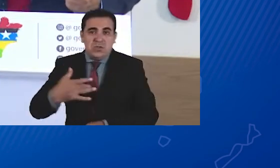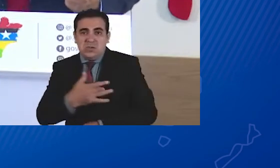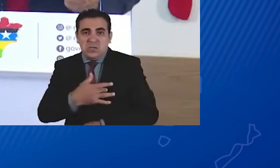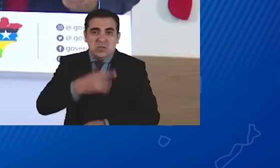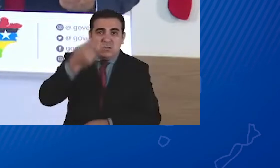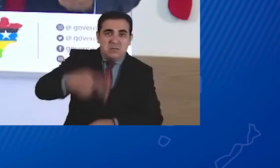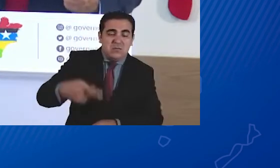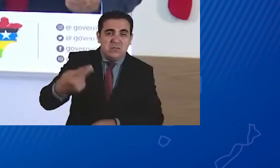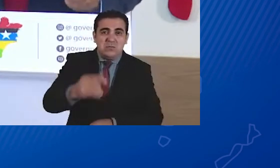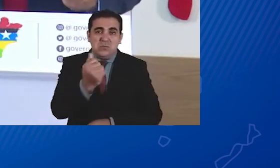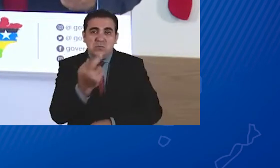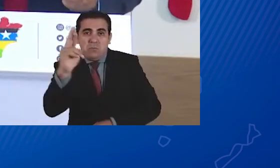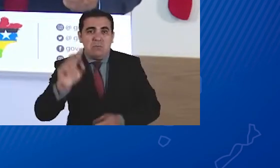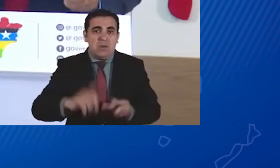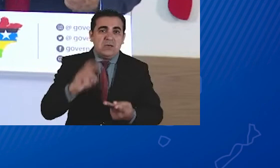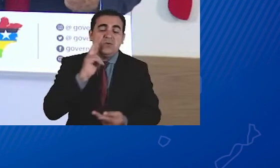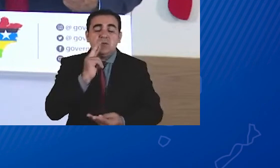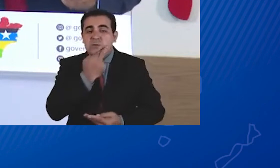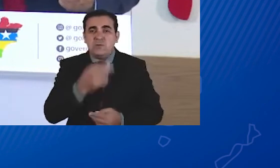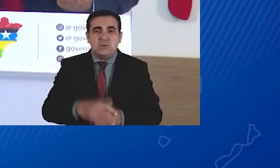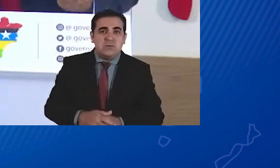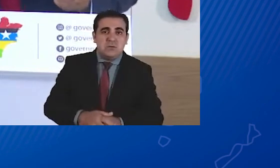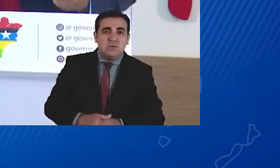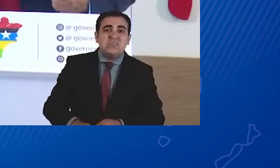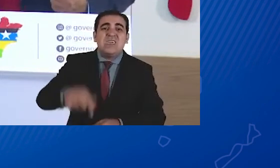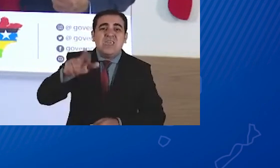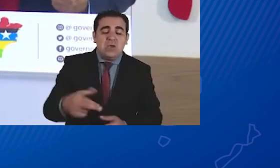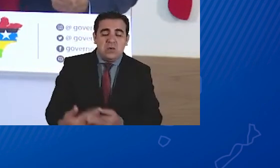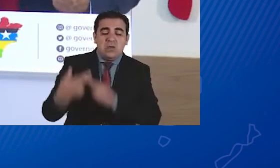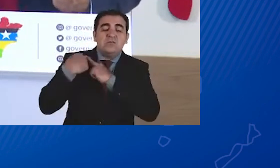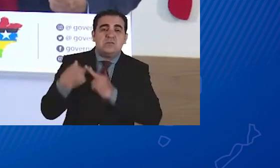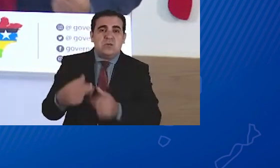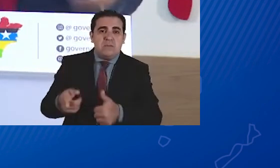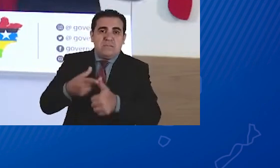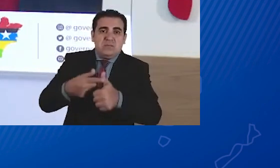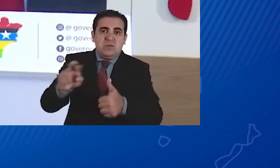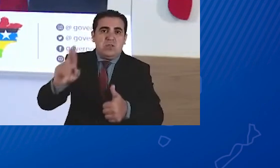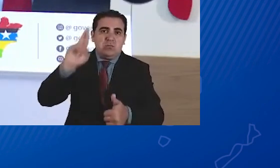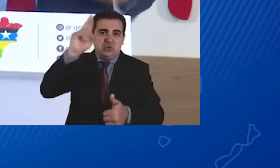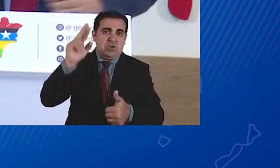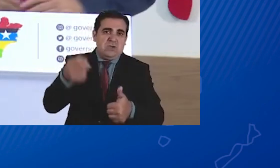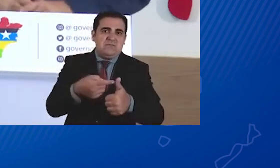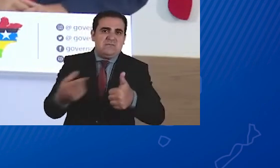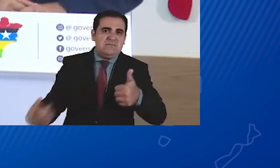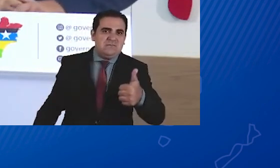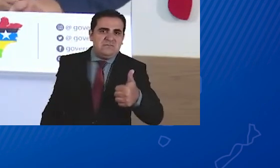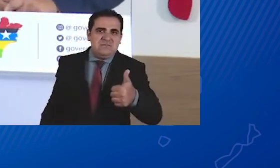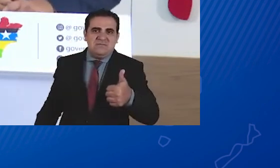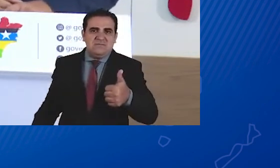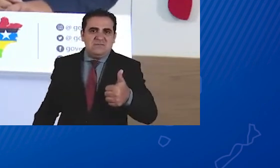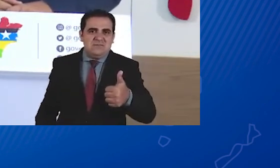do seu bar do seu Restaurante O Guardião primeiro é o proprietário do estabelecimento e